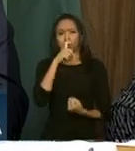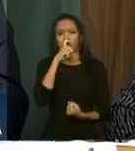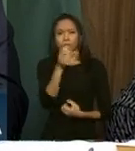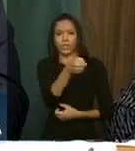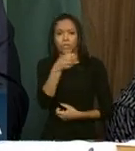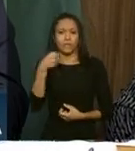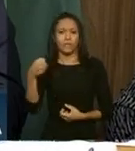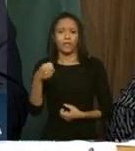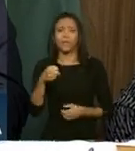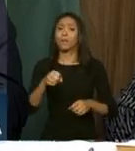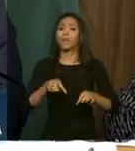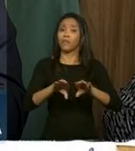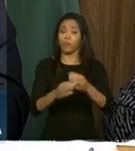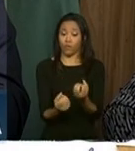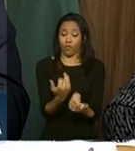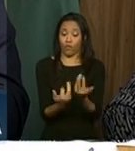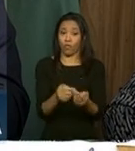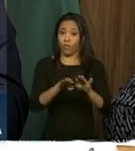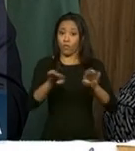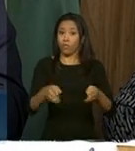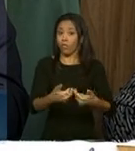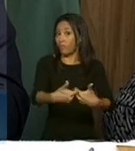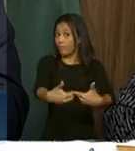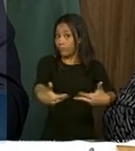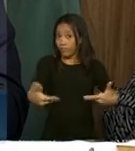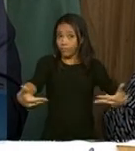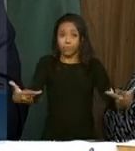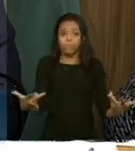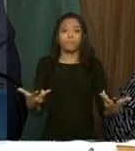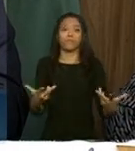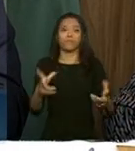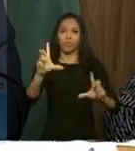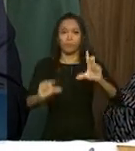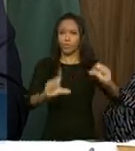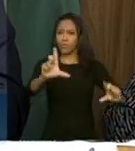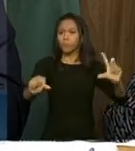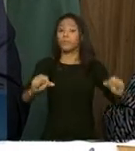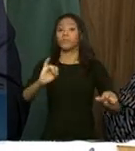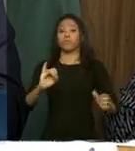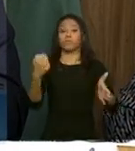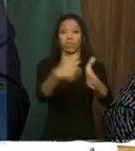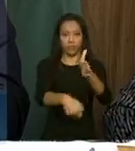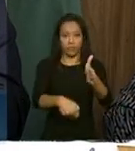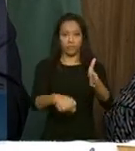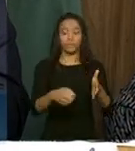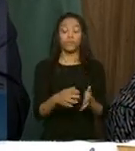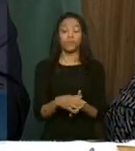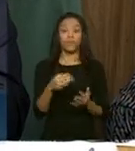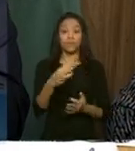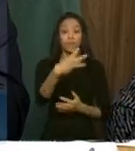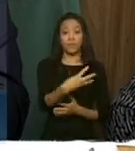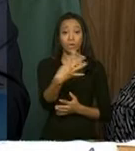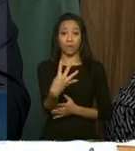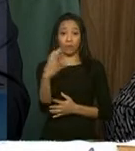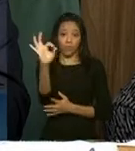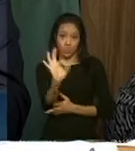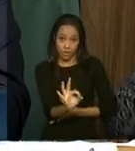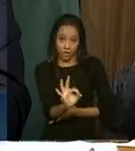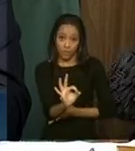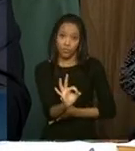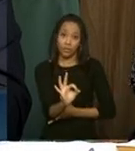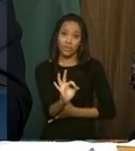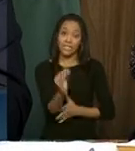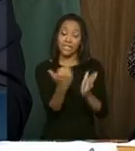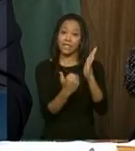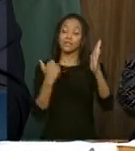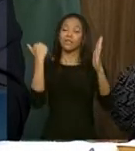Paralelamente, o governo acelerou os investimentos públicos, 34% de investimento geral este ano, de